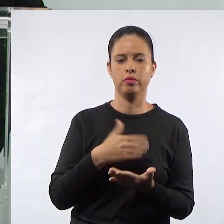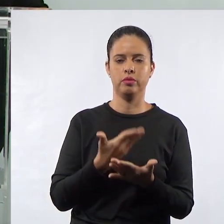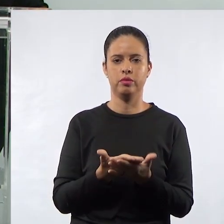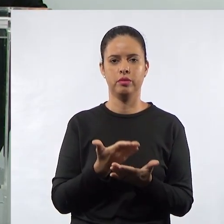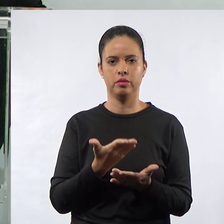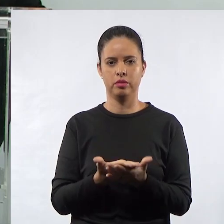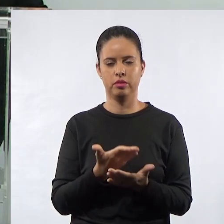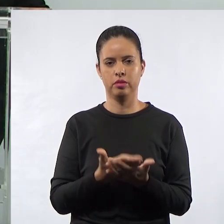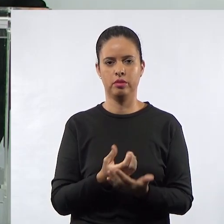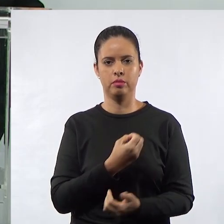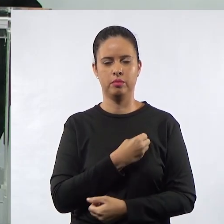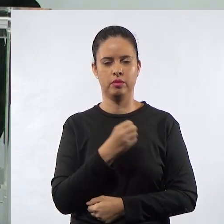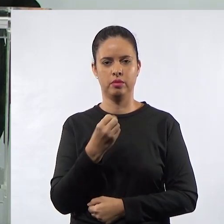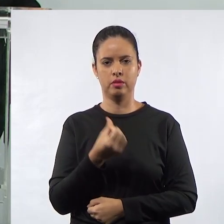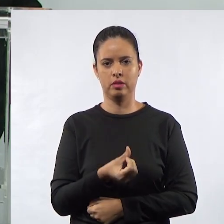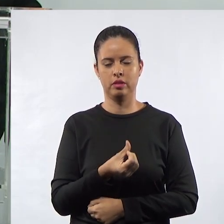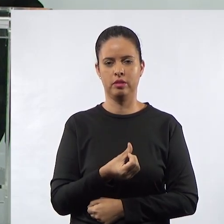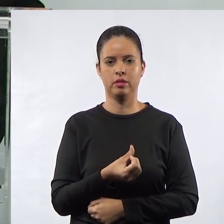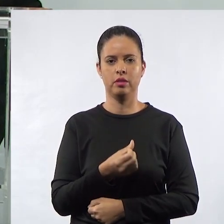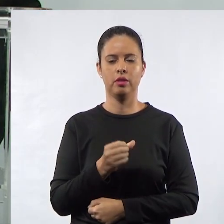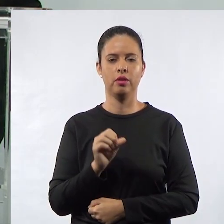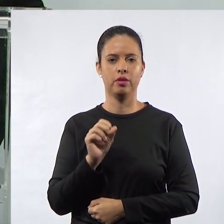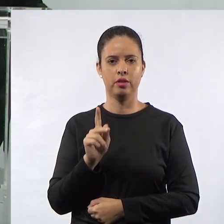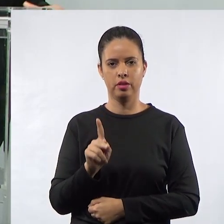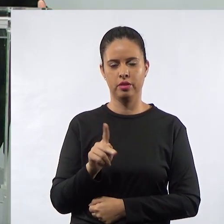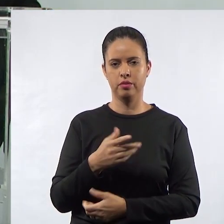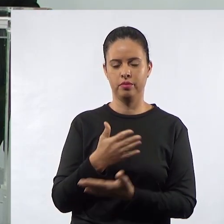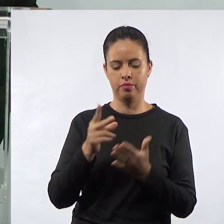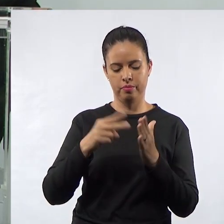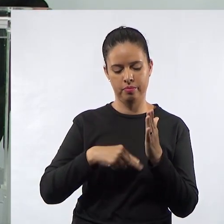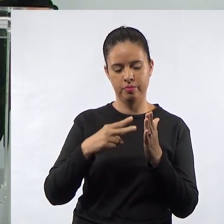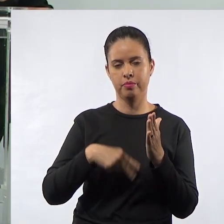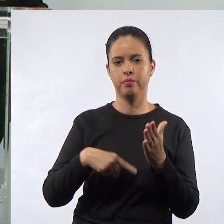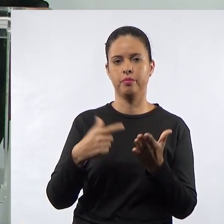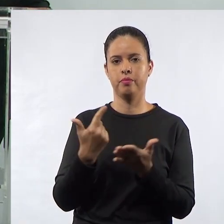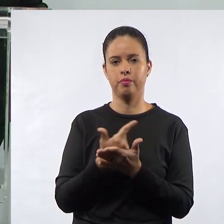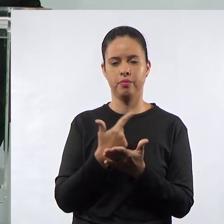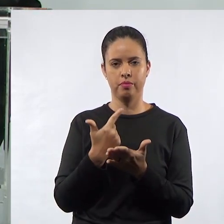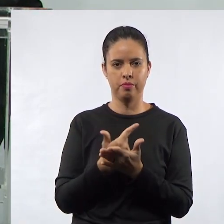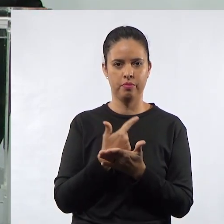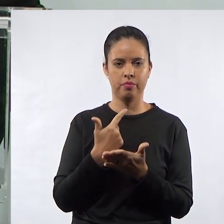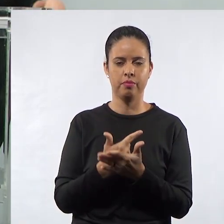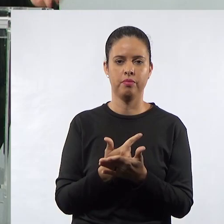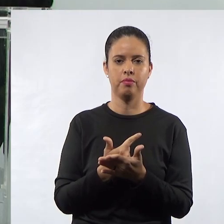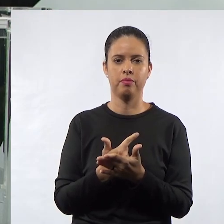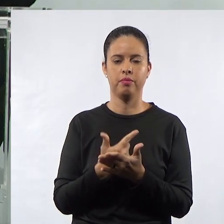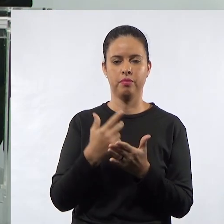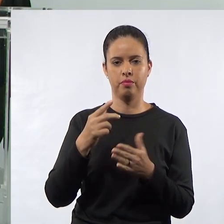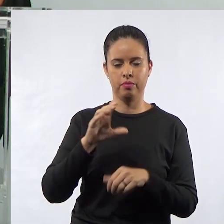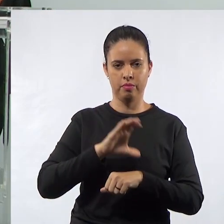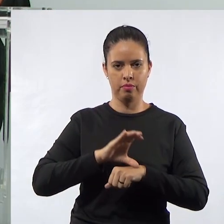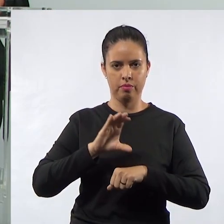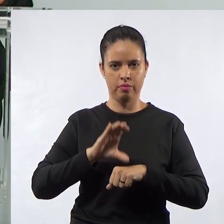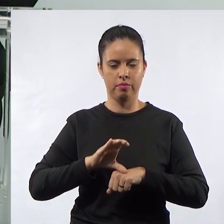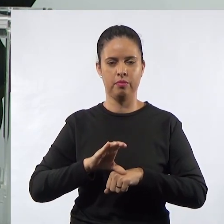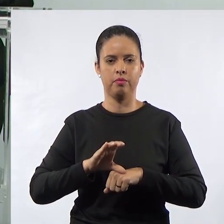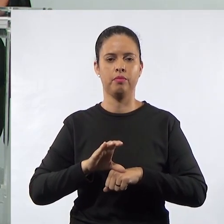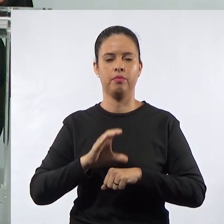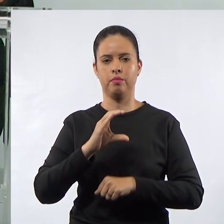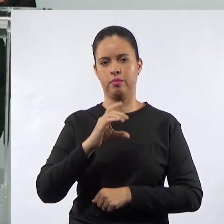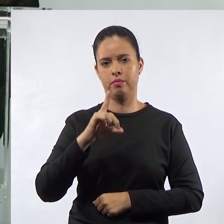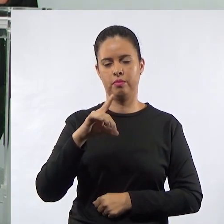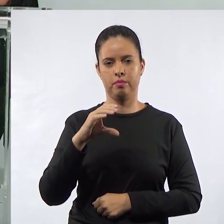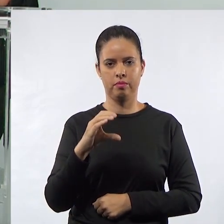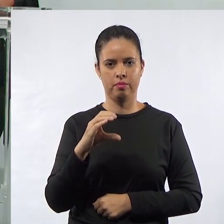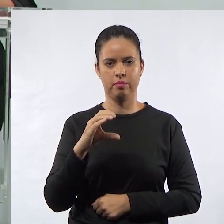última aula, nossa aula de número 6, tá certo? Quero que você faça a leitura dos livros que foram recomendados, leia o Código de Defesa